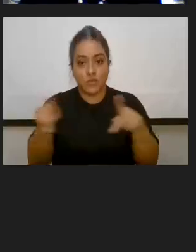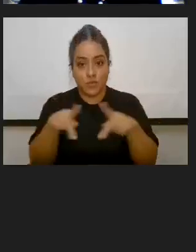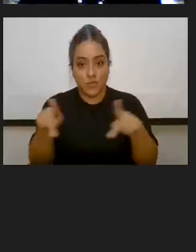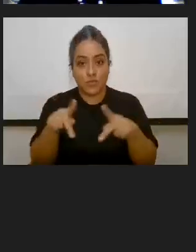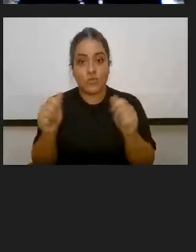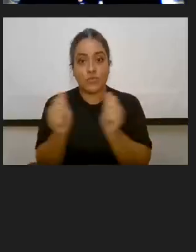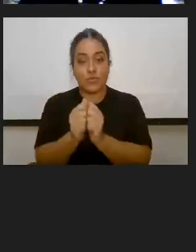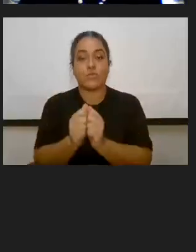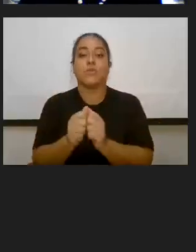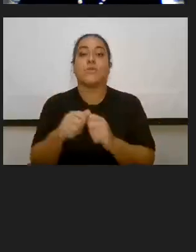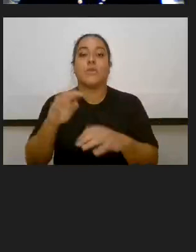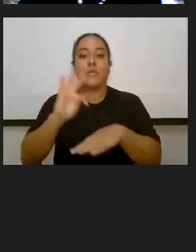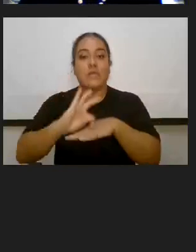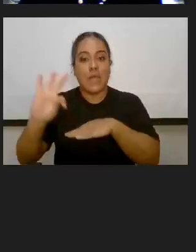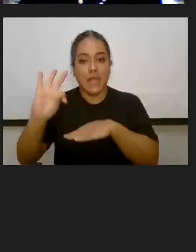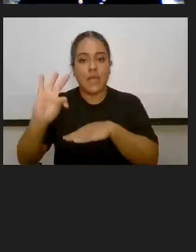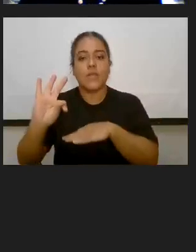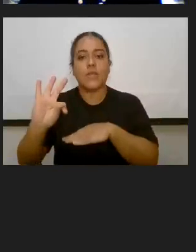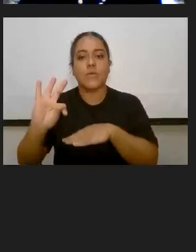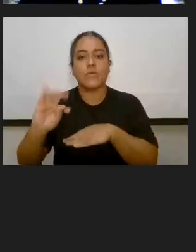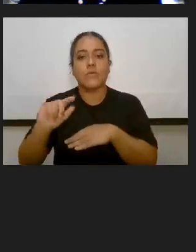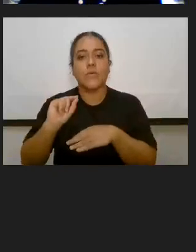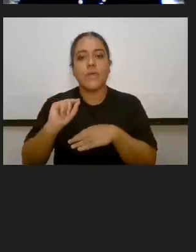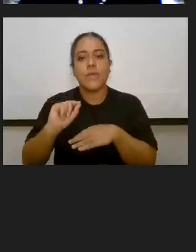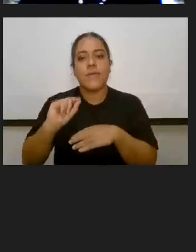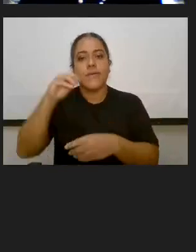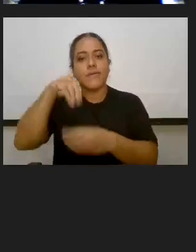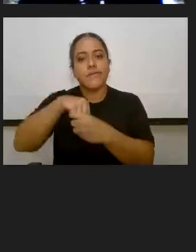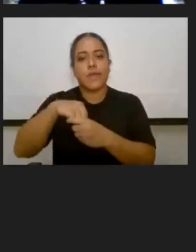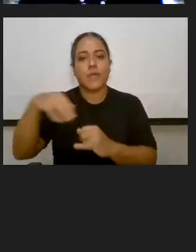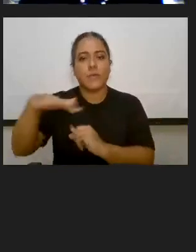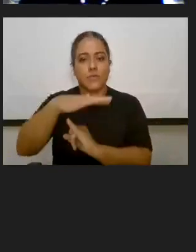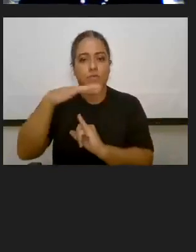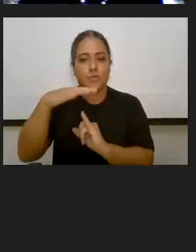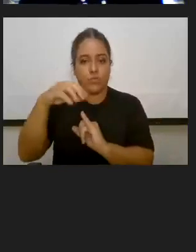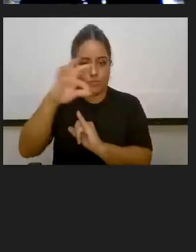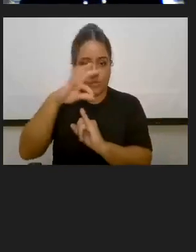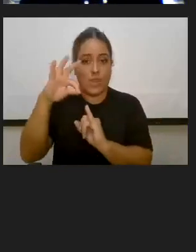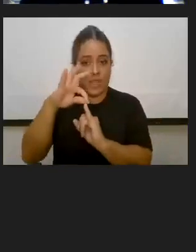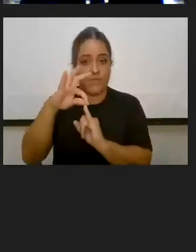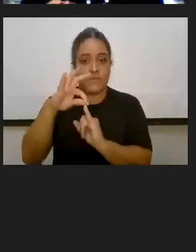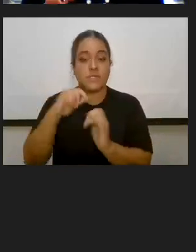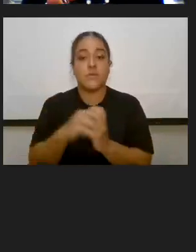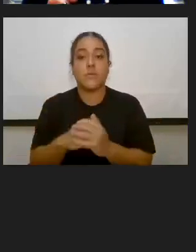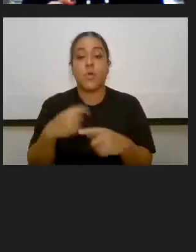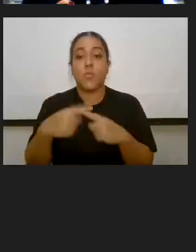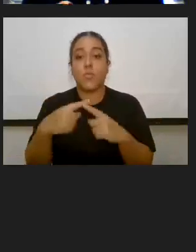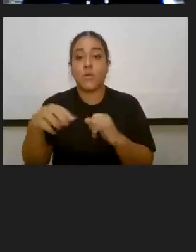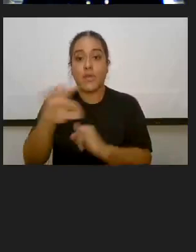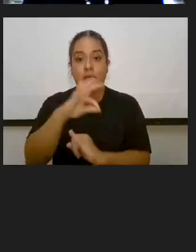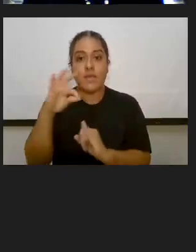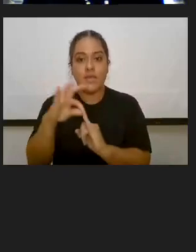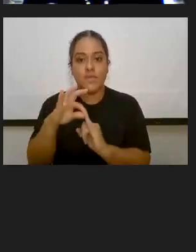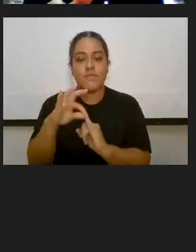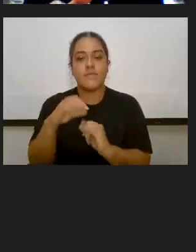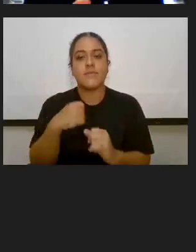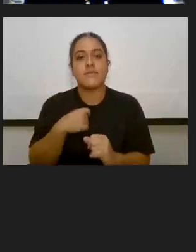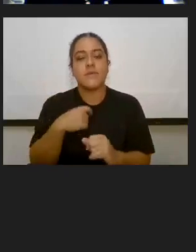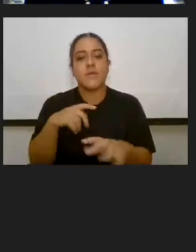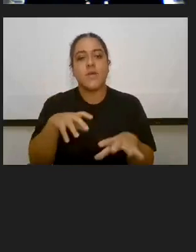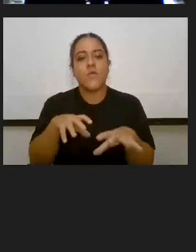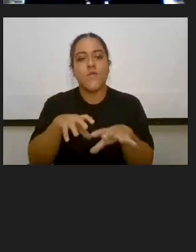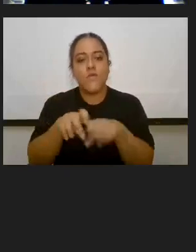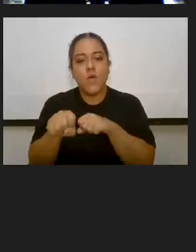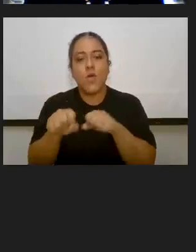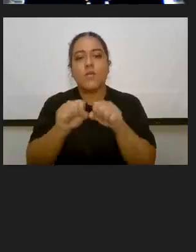técnicos no Instituto. Porque o Instituto, ele forma um